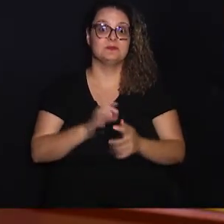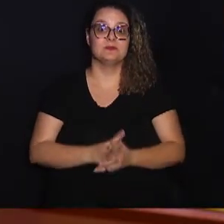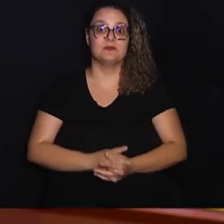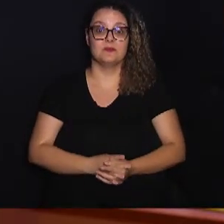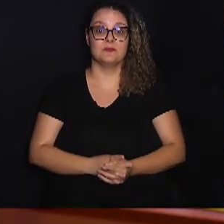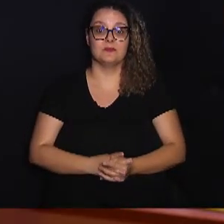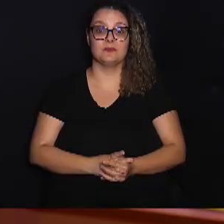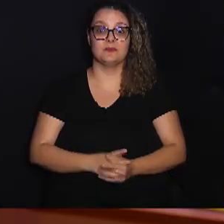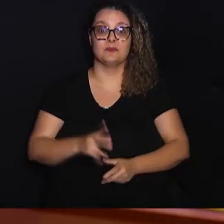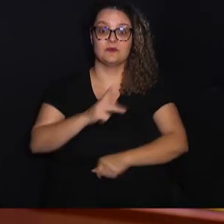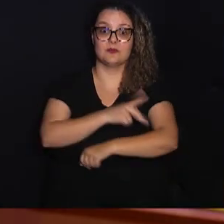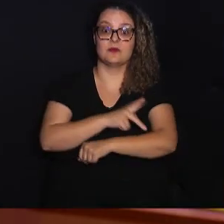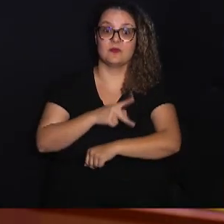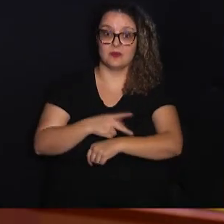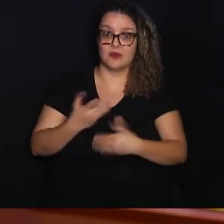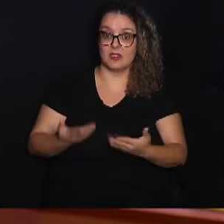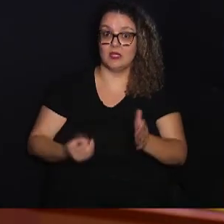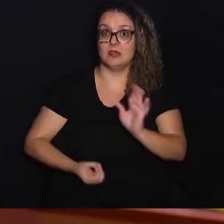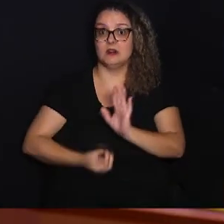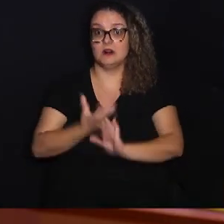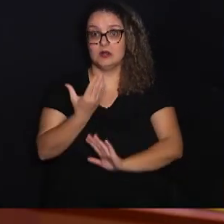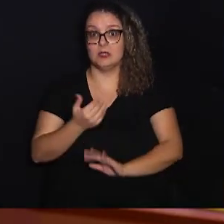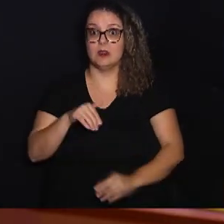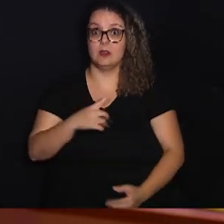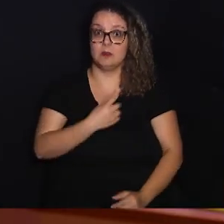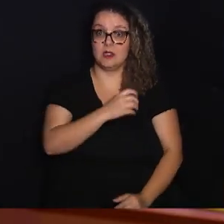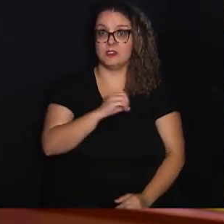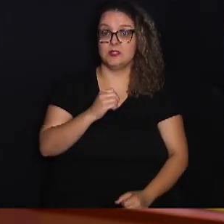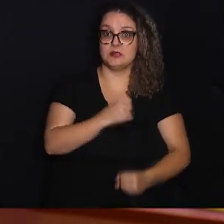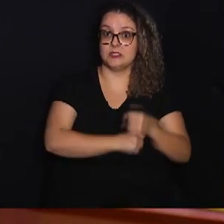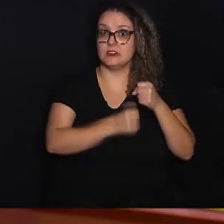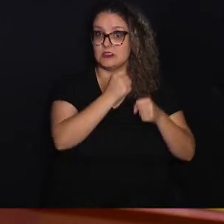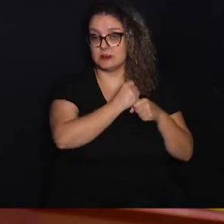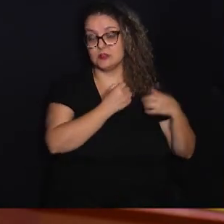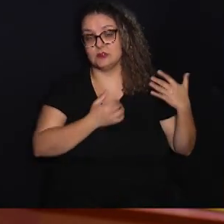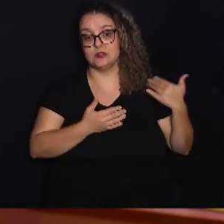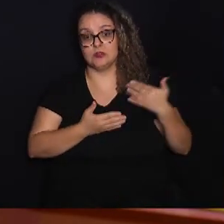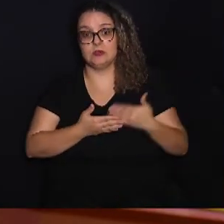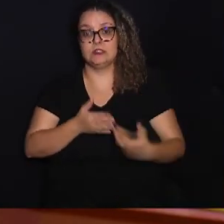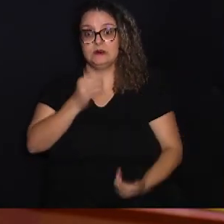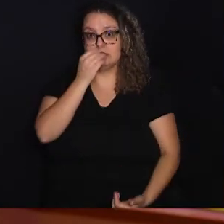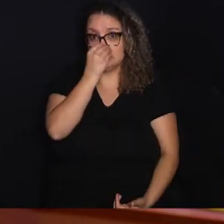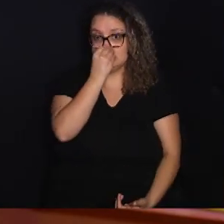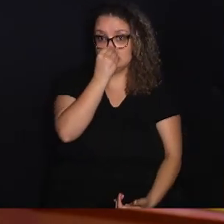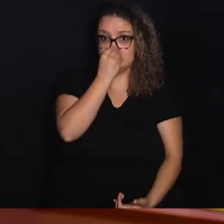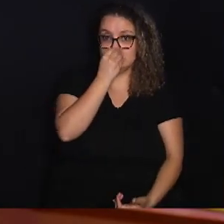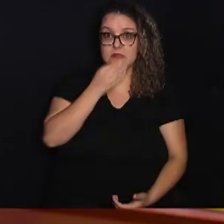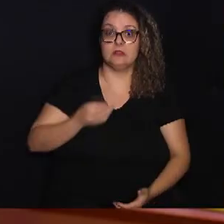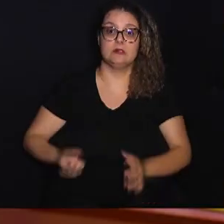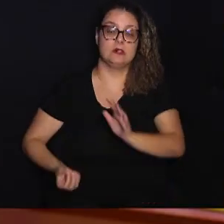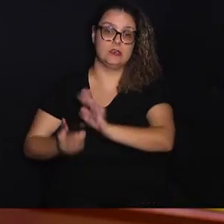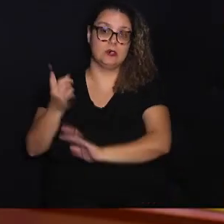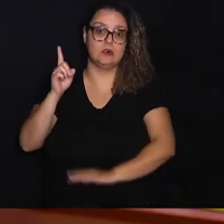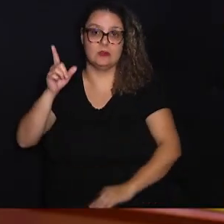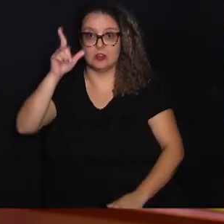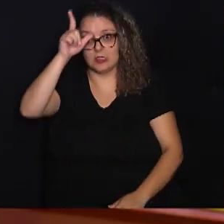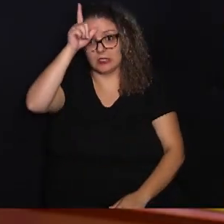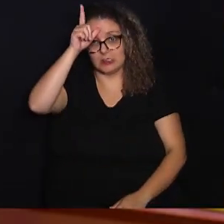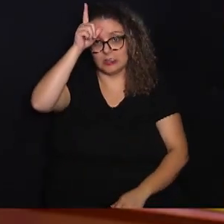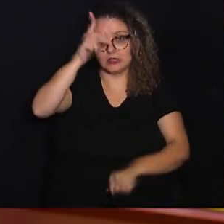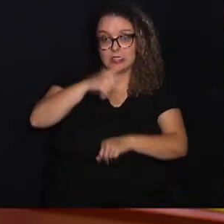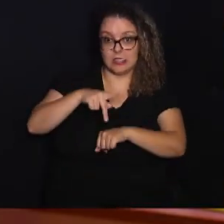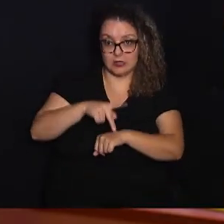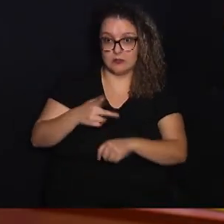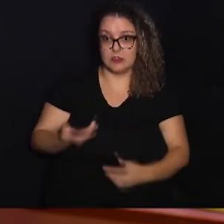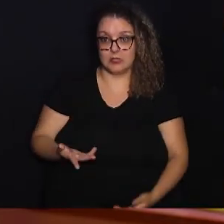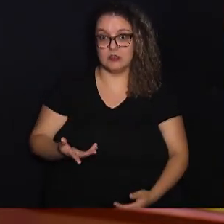A pedagogia Waldorf foi uma pedagogia que nasceu há mais de 100 anos, e nasceu na Alemanha, e ela foi fundamentada por